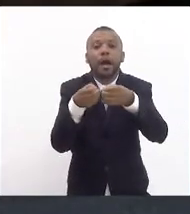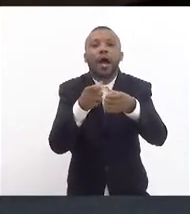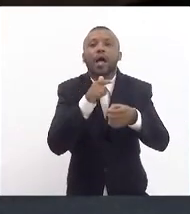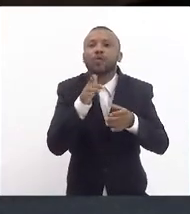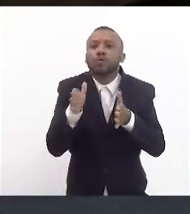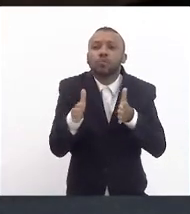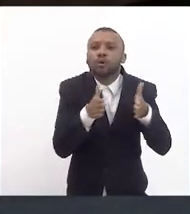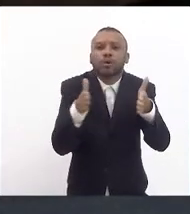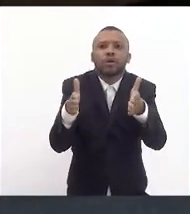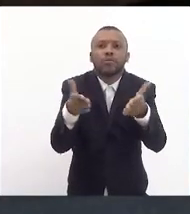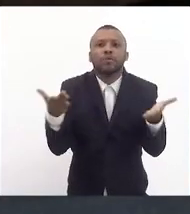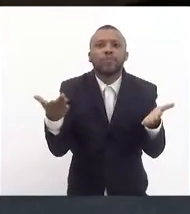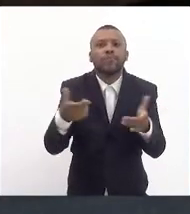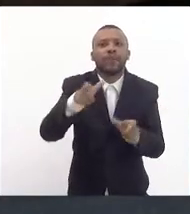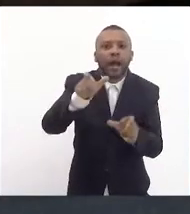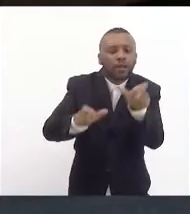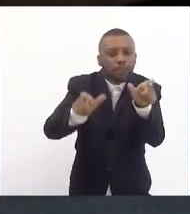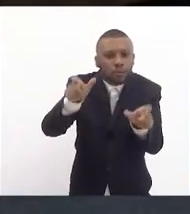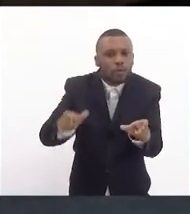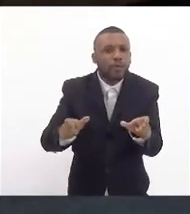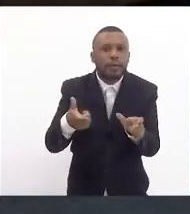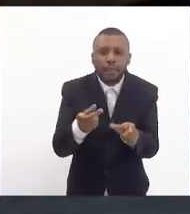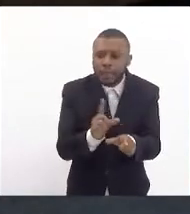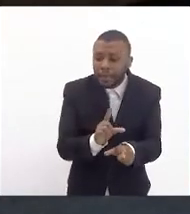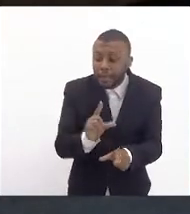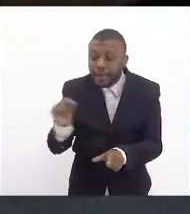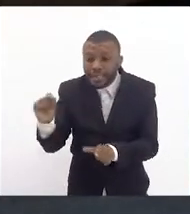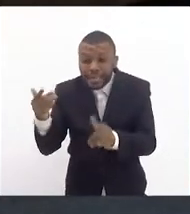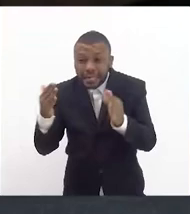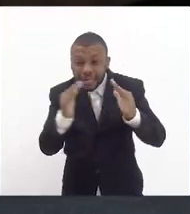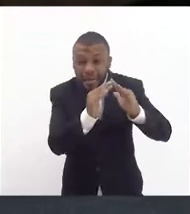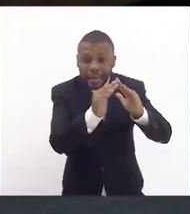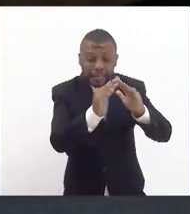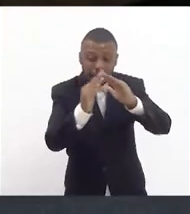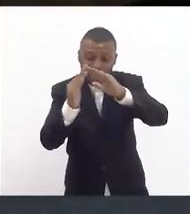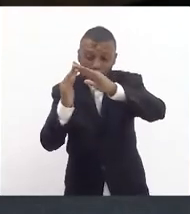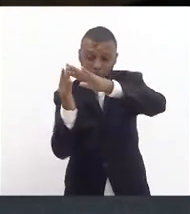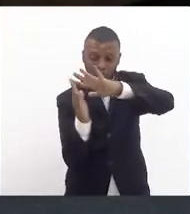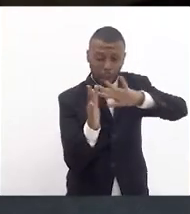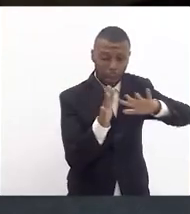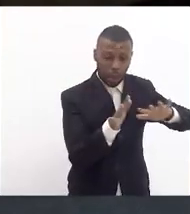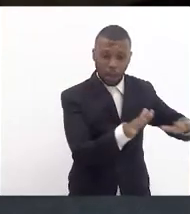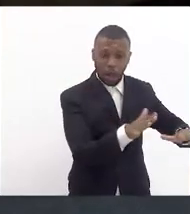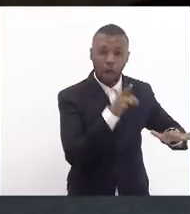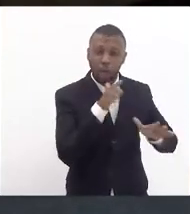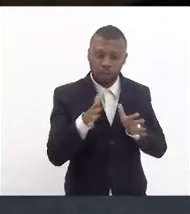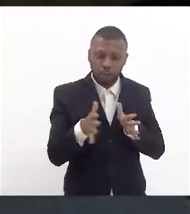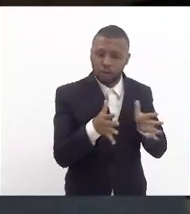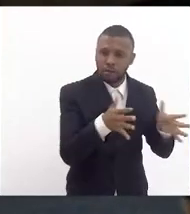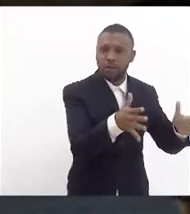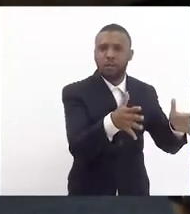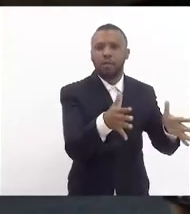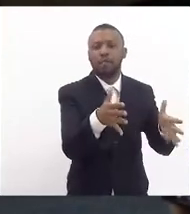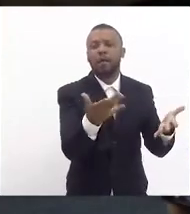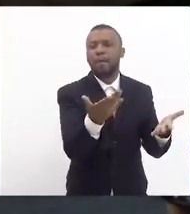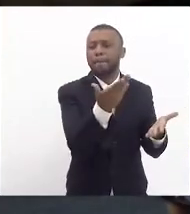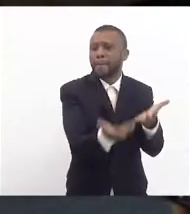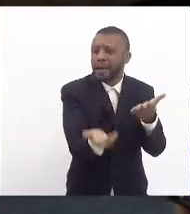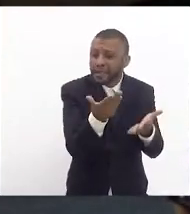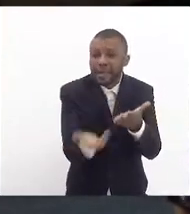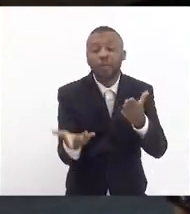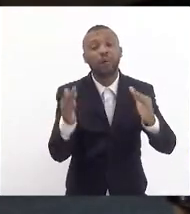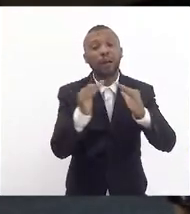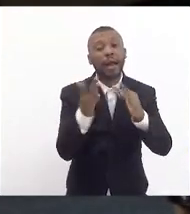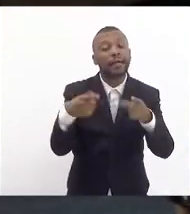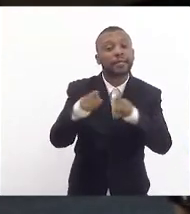as pessoas saíam da casa e a casa virava inteira dentro do rio, perdendo diversas casas, até mesmo no